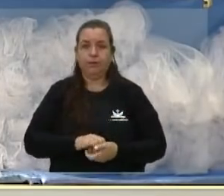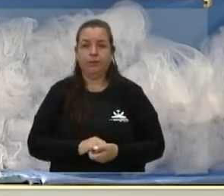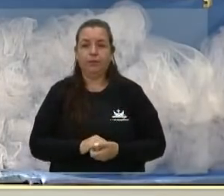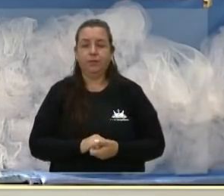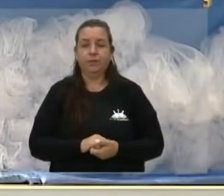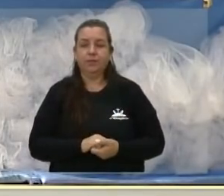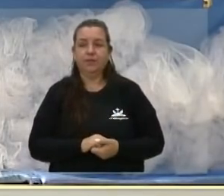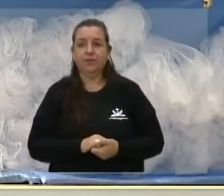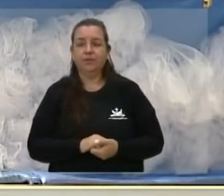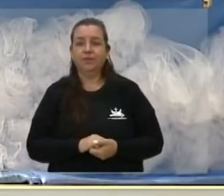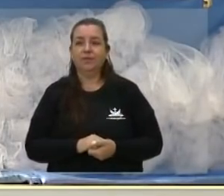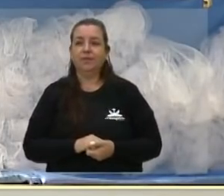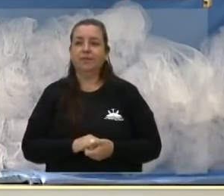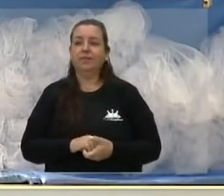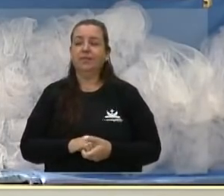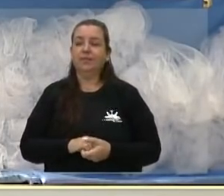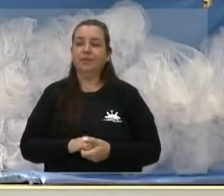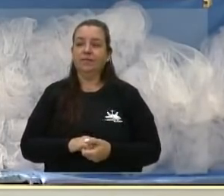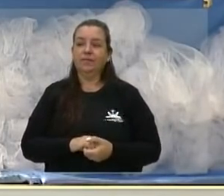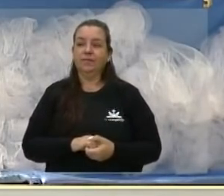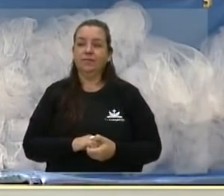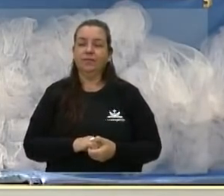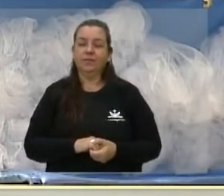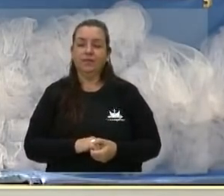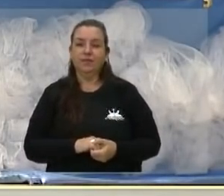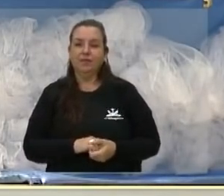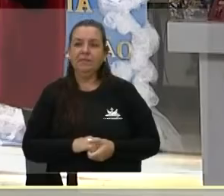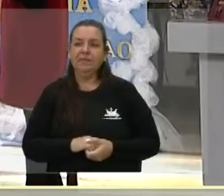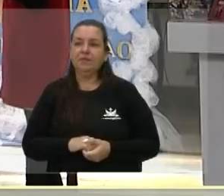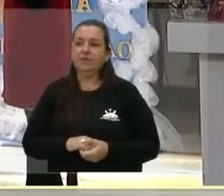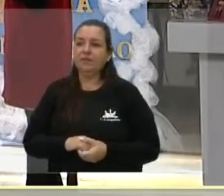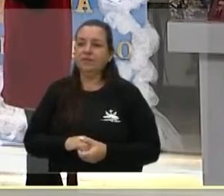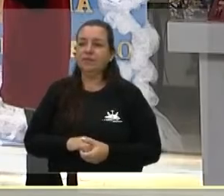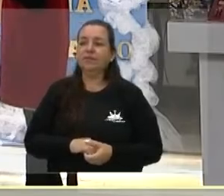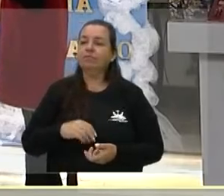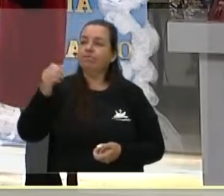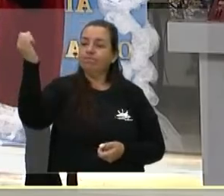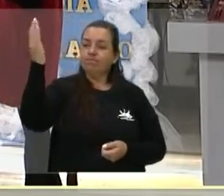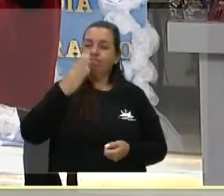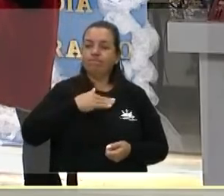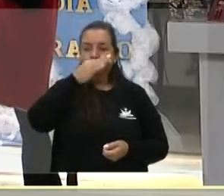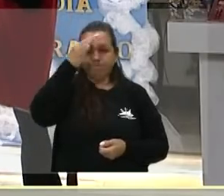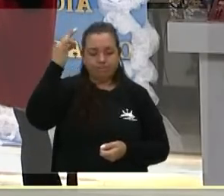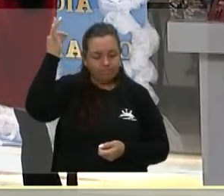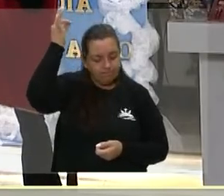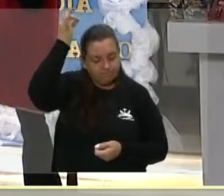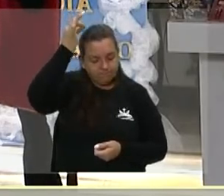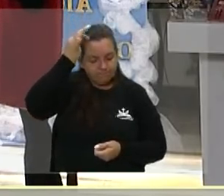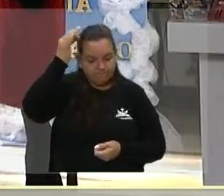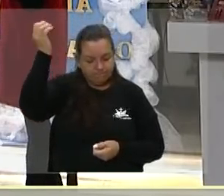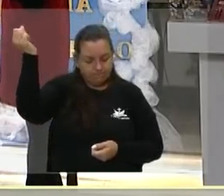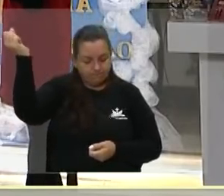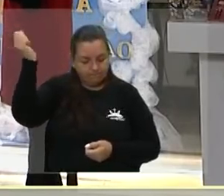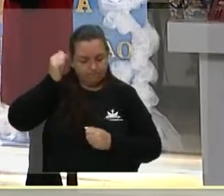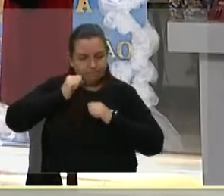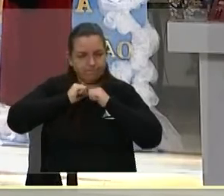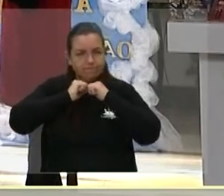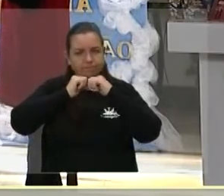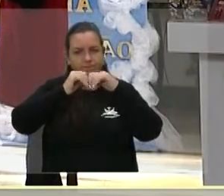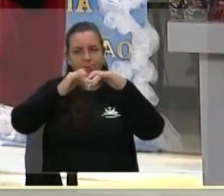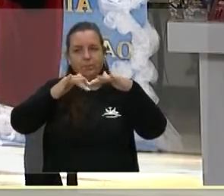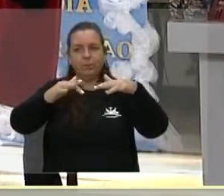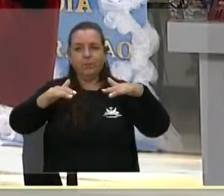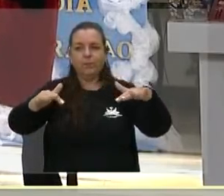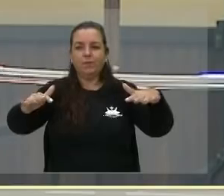filho o espírito santo de deus fez se tu